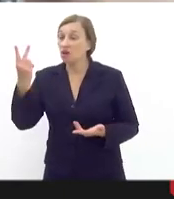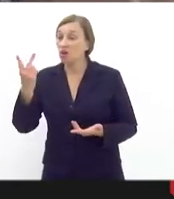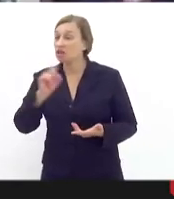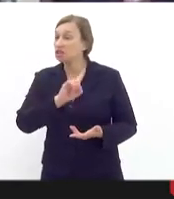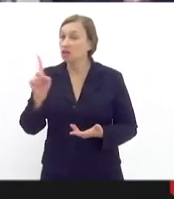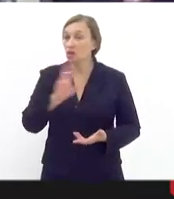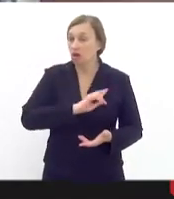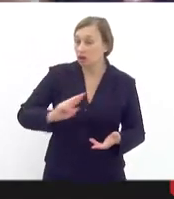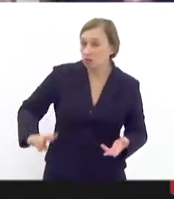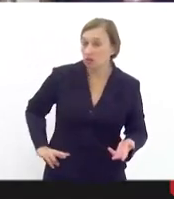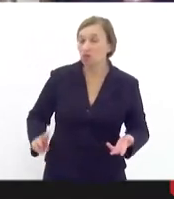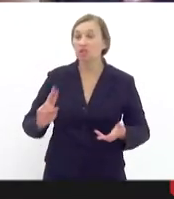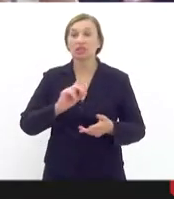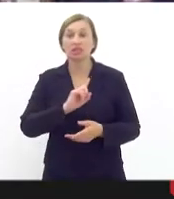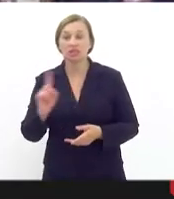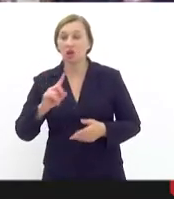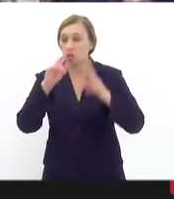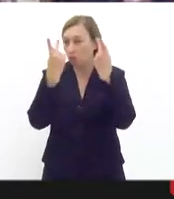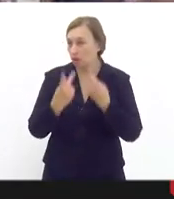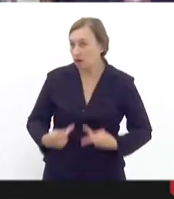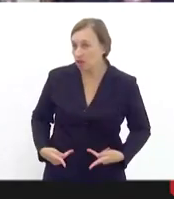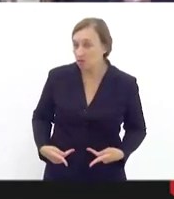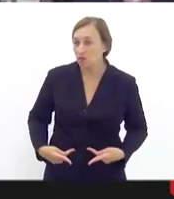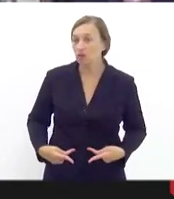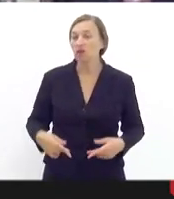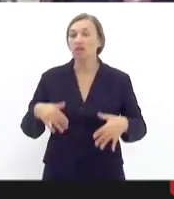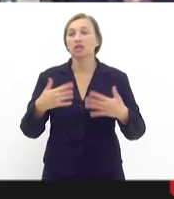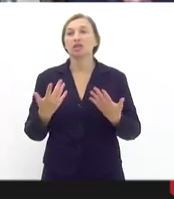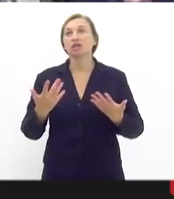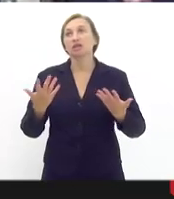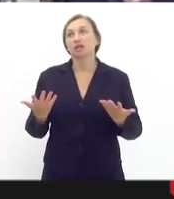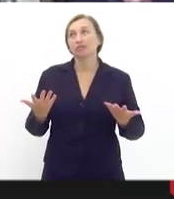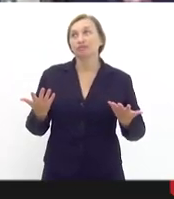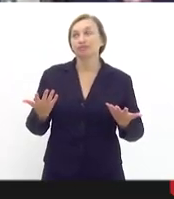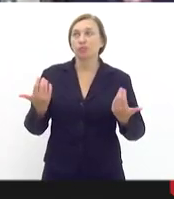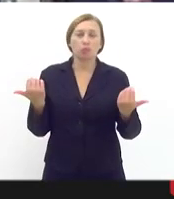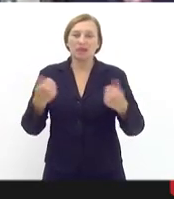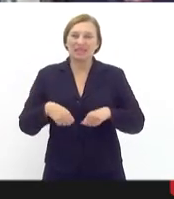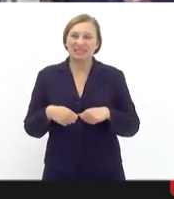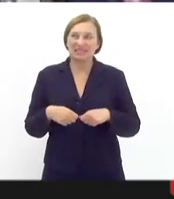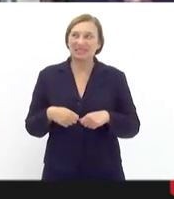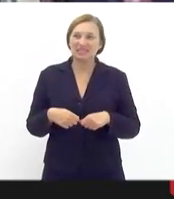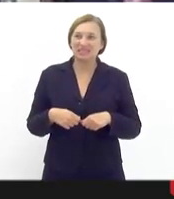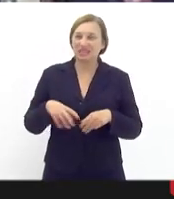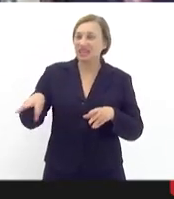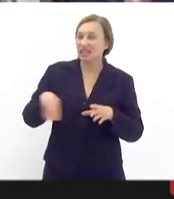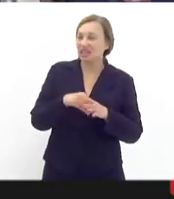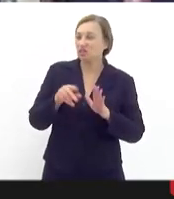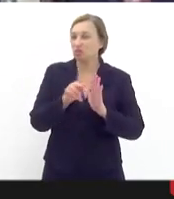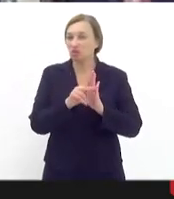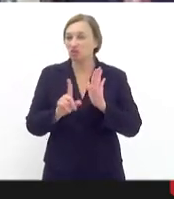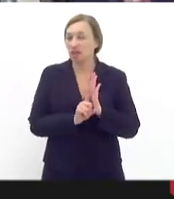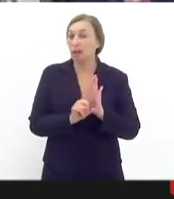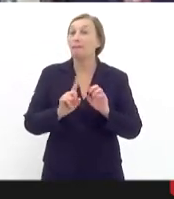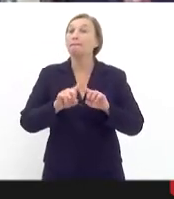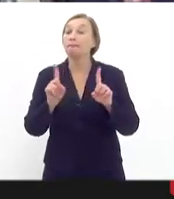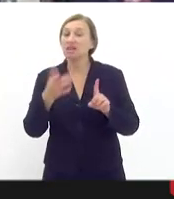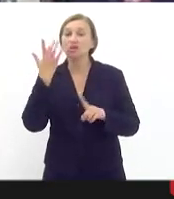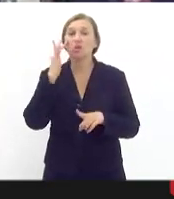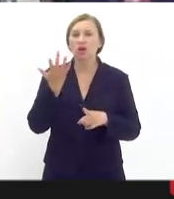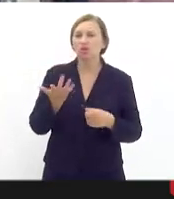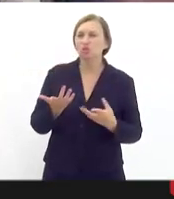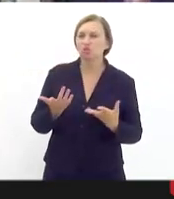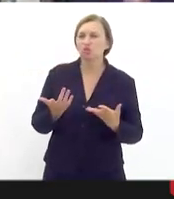republicanos, valores não humanísticos, né? É claro que talvez isso não precise estar no projeto de lei, né? Mas eu acho